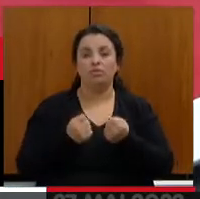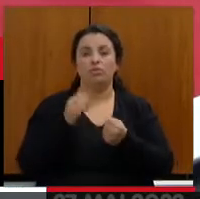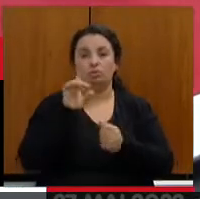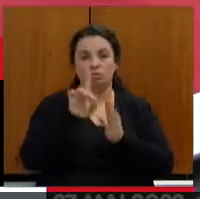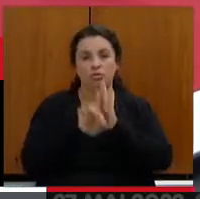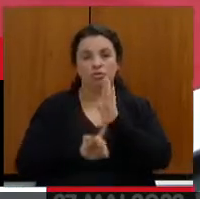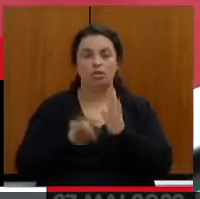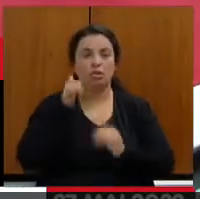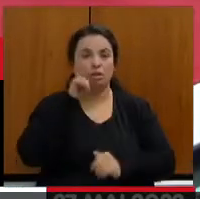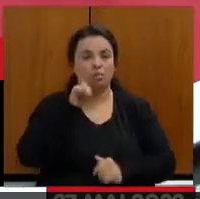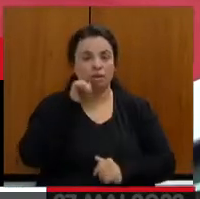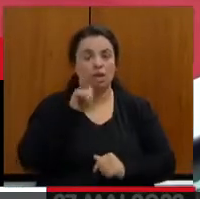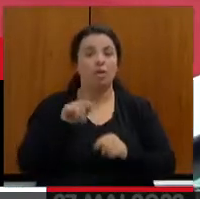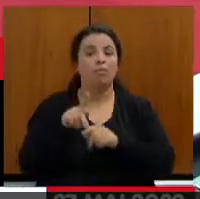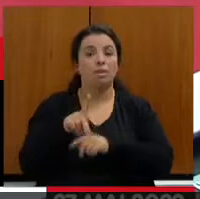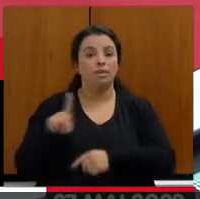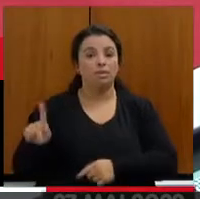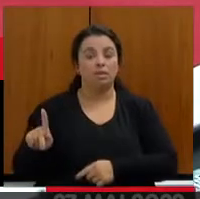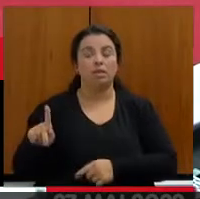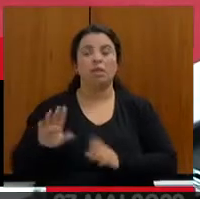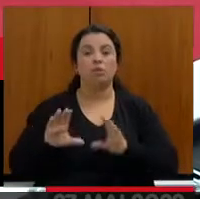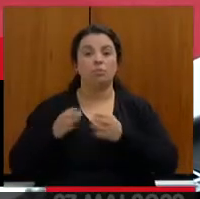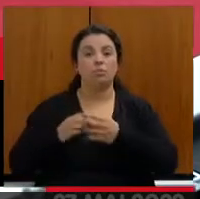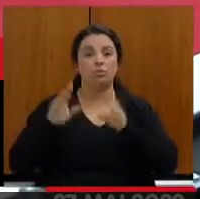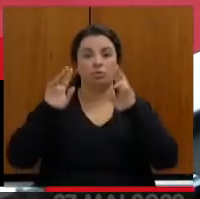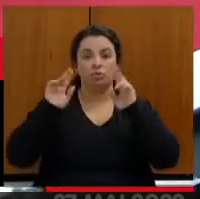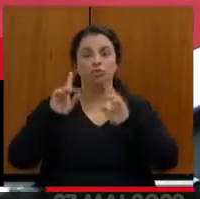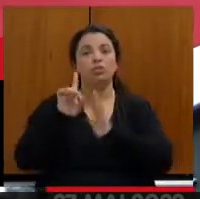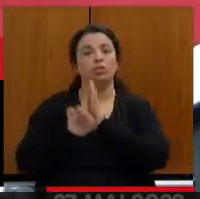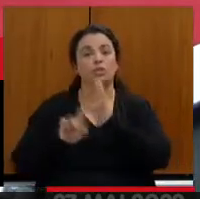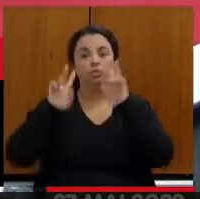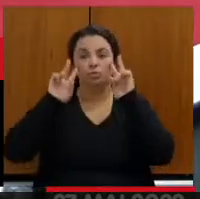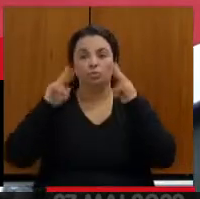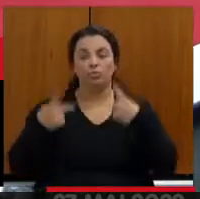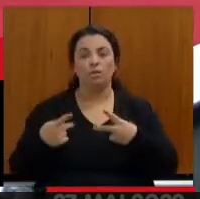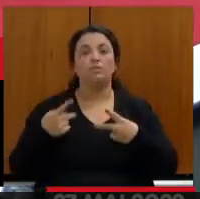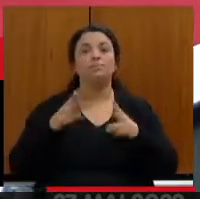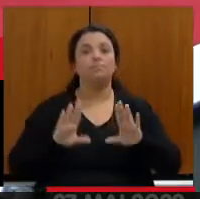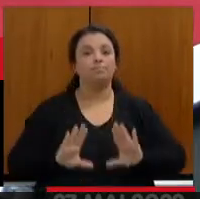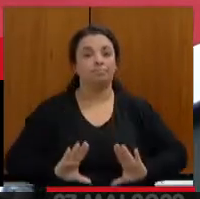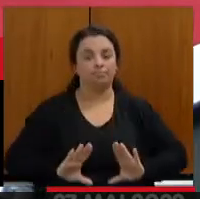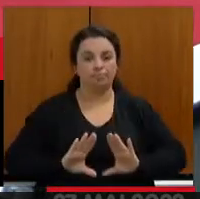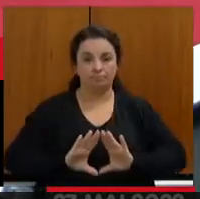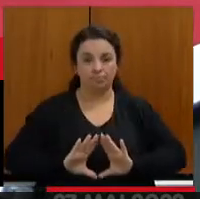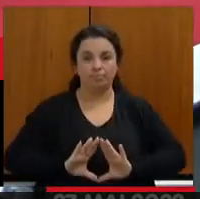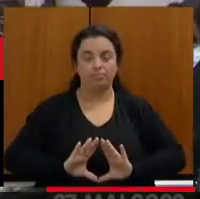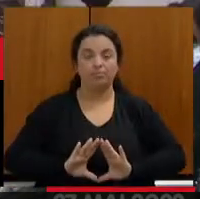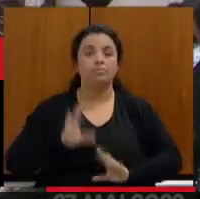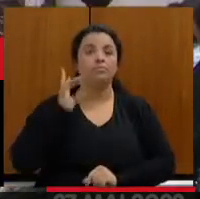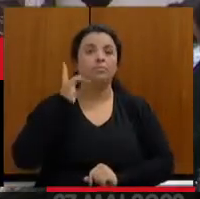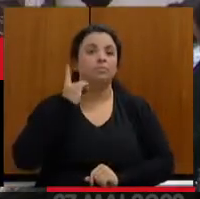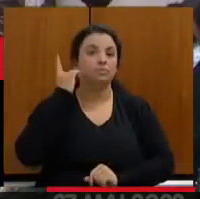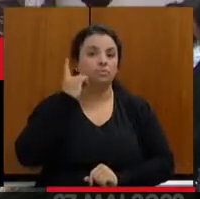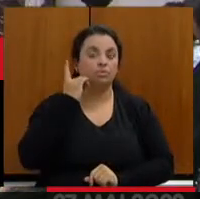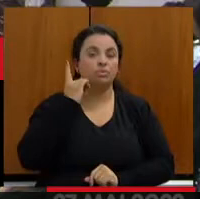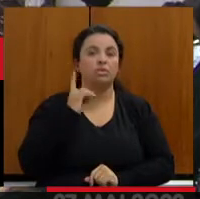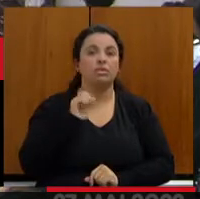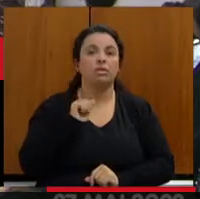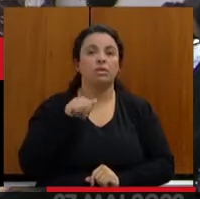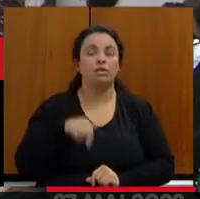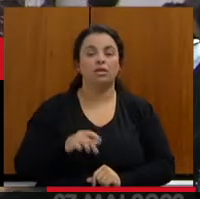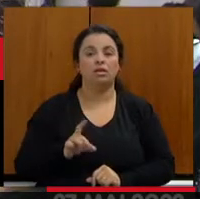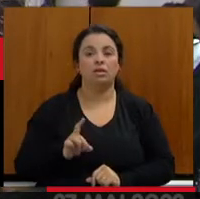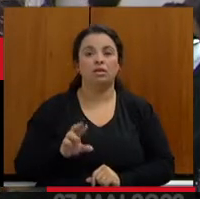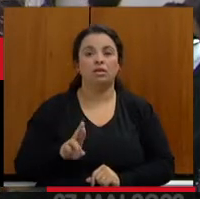lideranças femininas de várias áreas vamos acompanhar os debates é cortada Andreia de